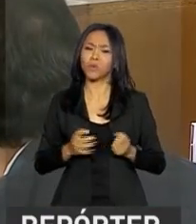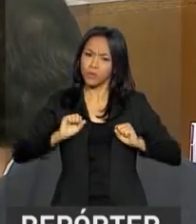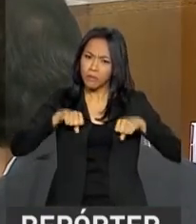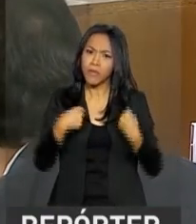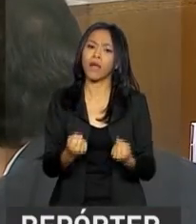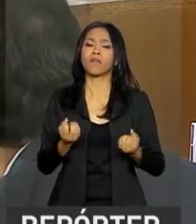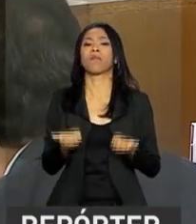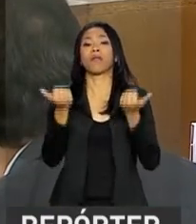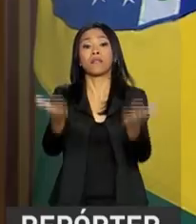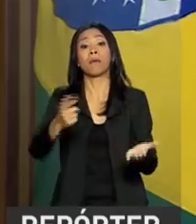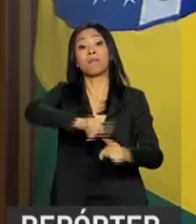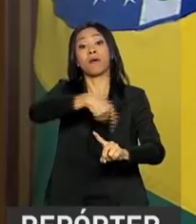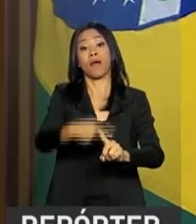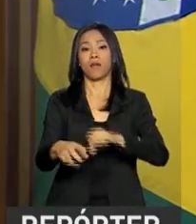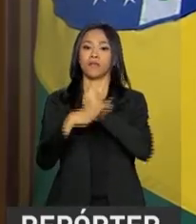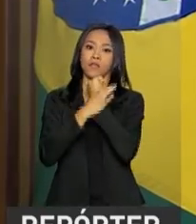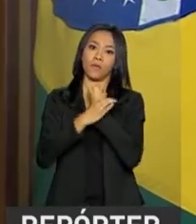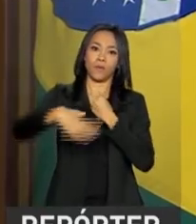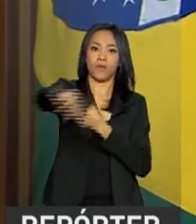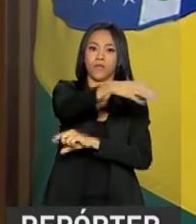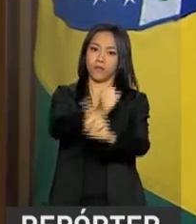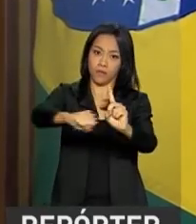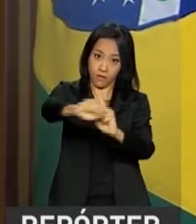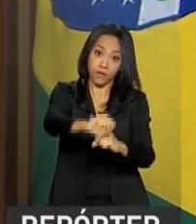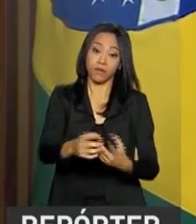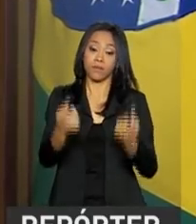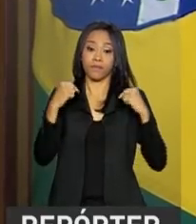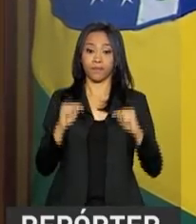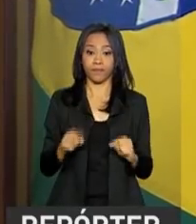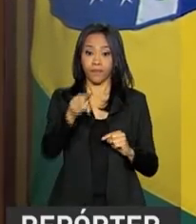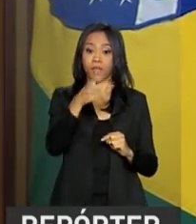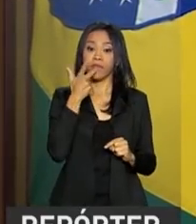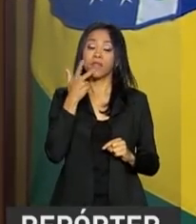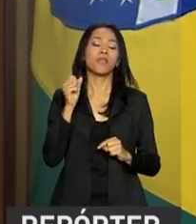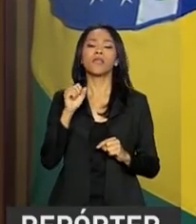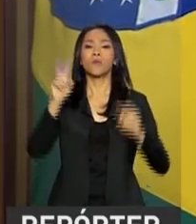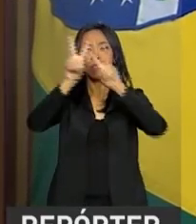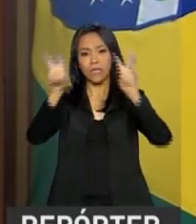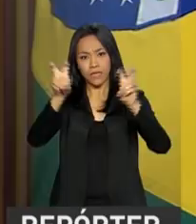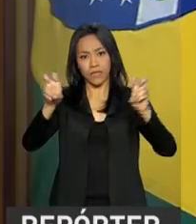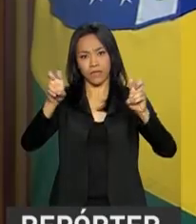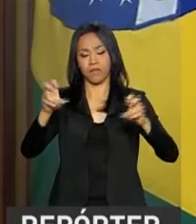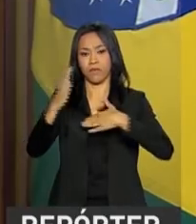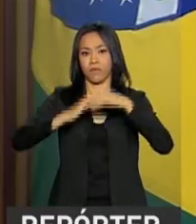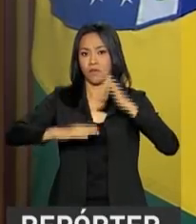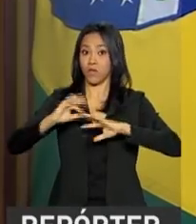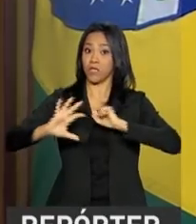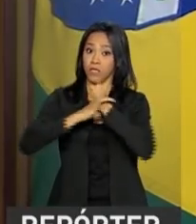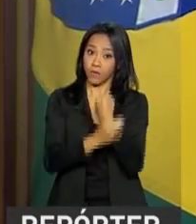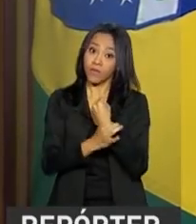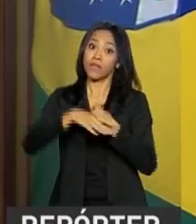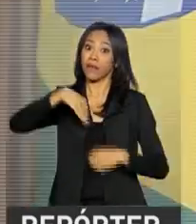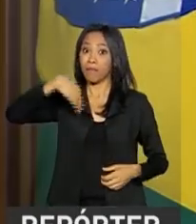aos cidadãos sabemos que a segurança pública é um dos primeiros itens de preocupação do nosso nosso